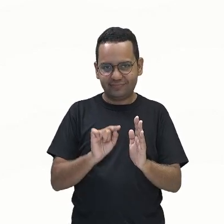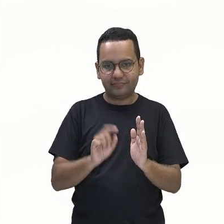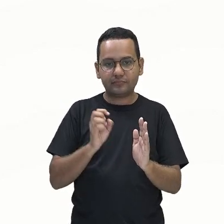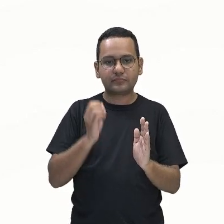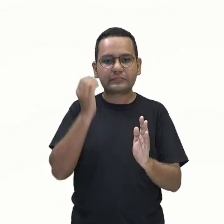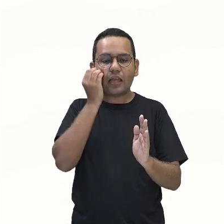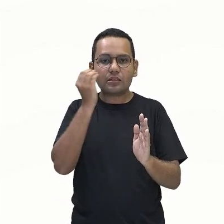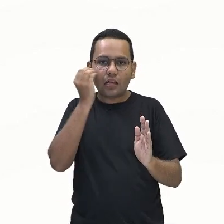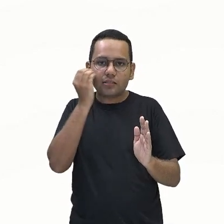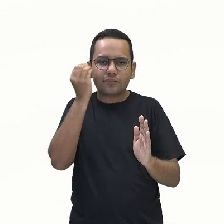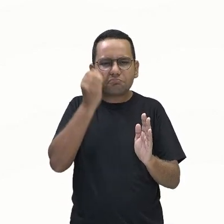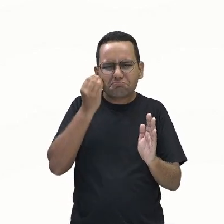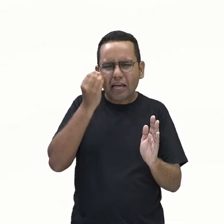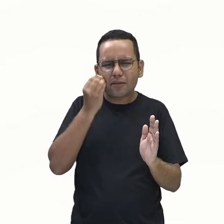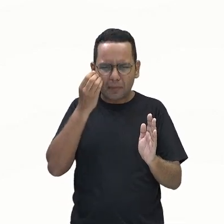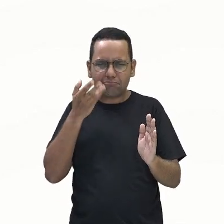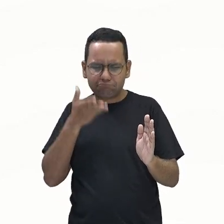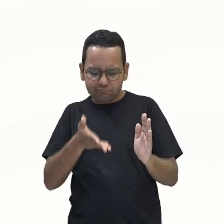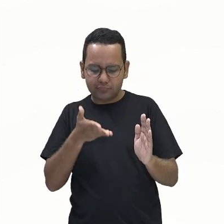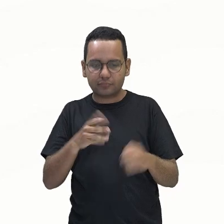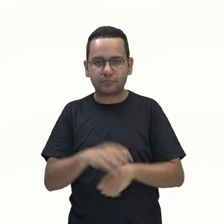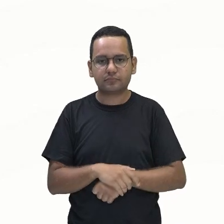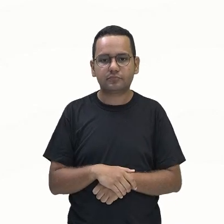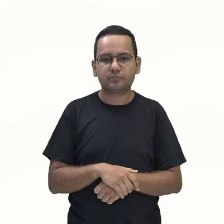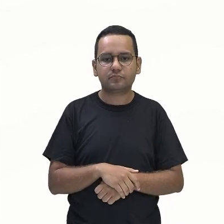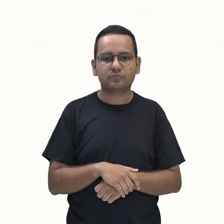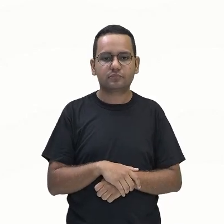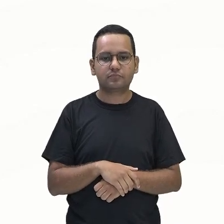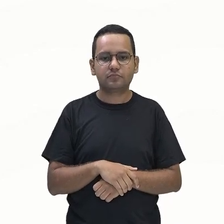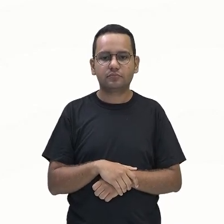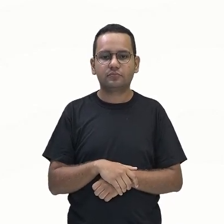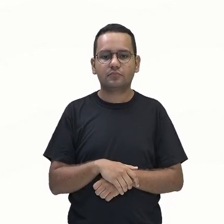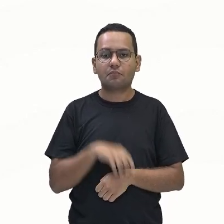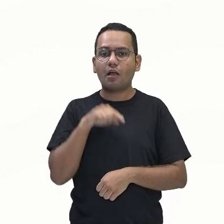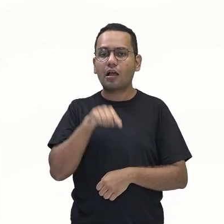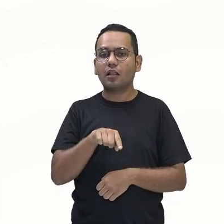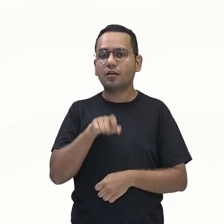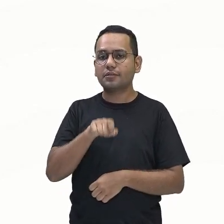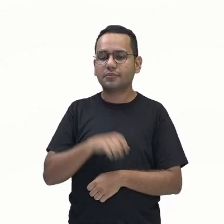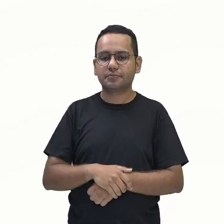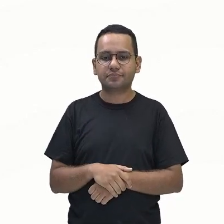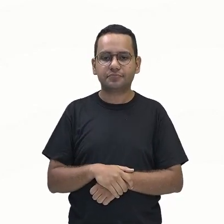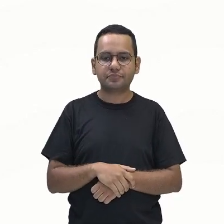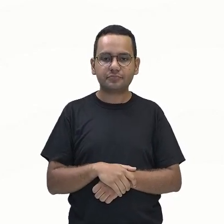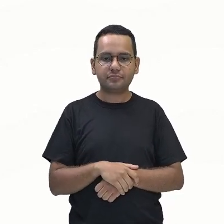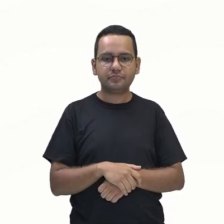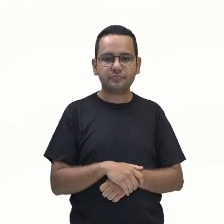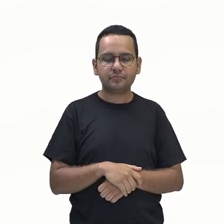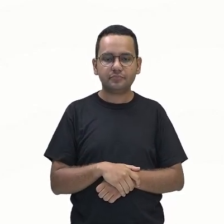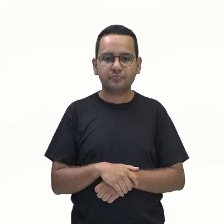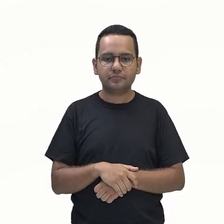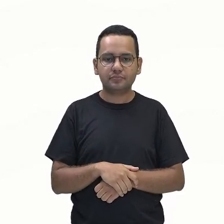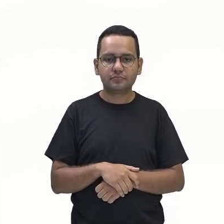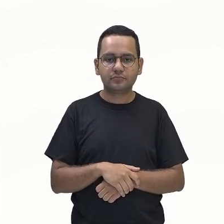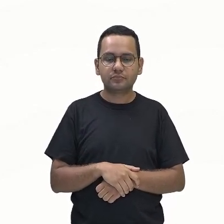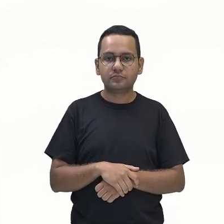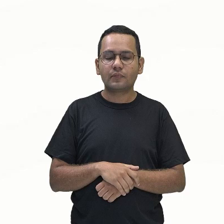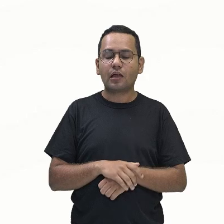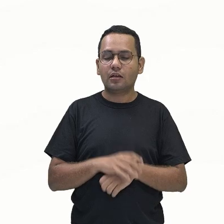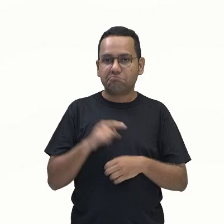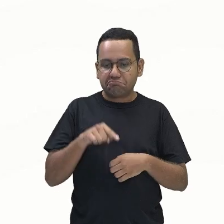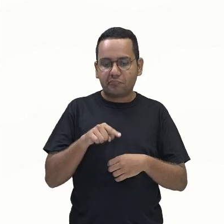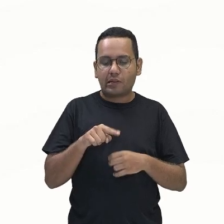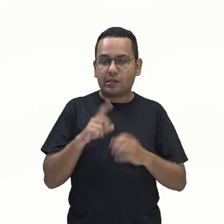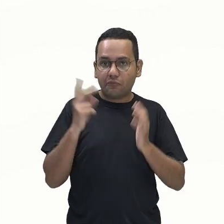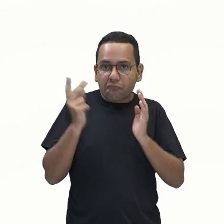experimentos. Os experimentos eles são realizados a partir da realização de um conjunto de etapas, né,